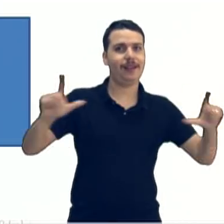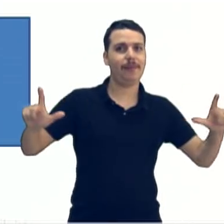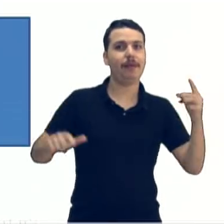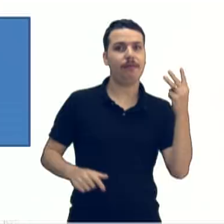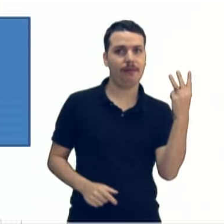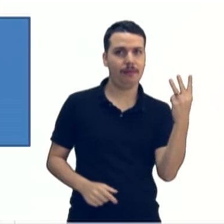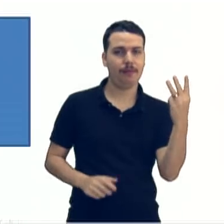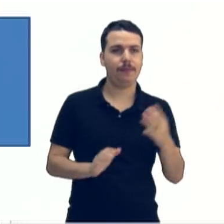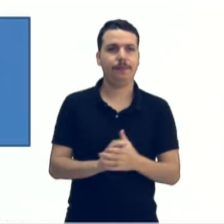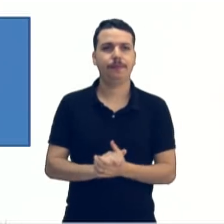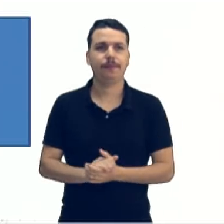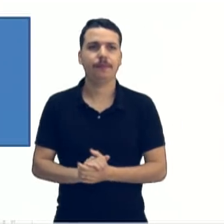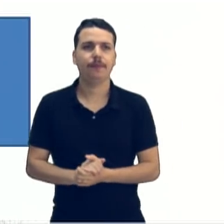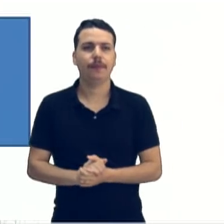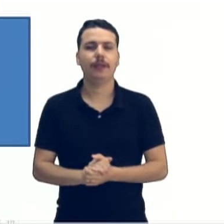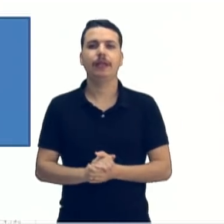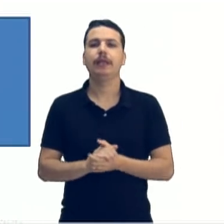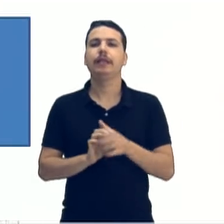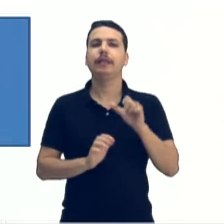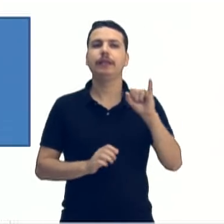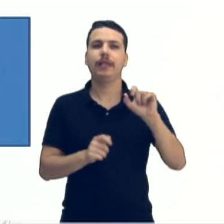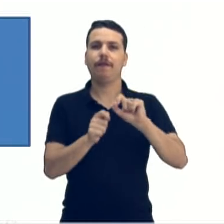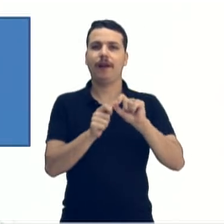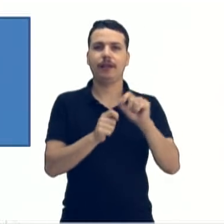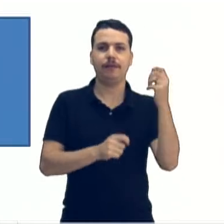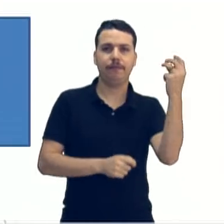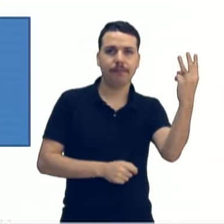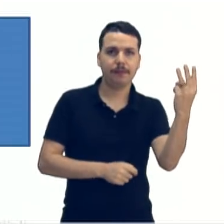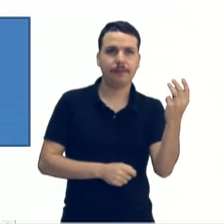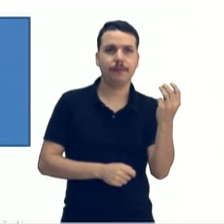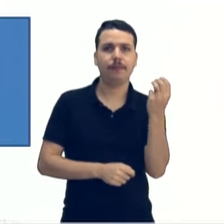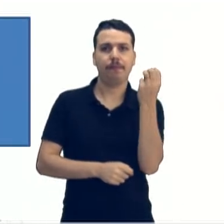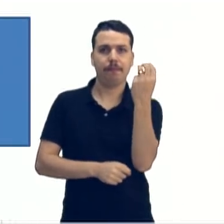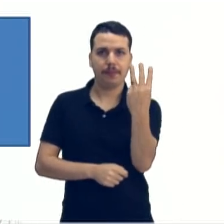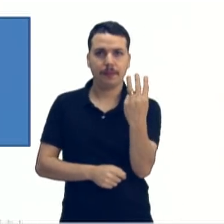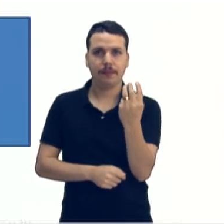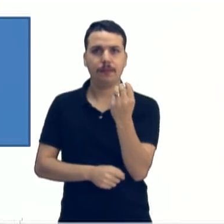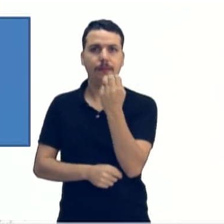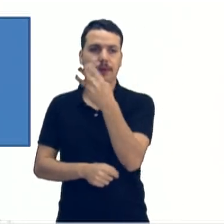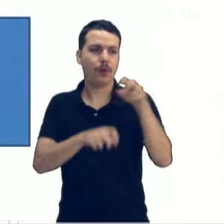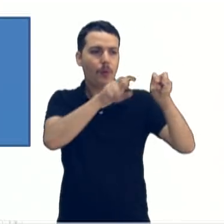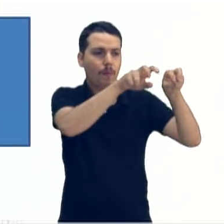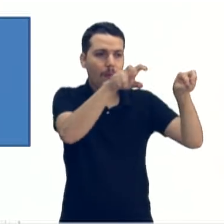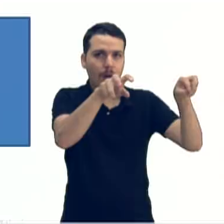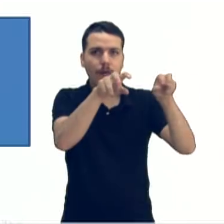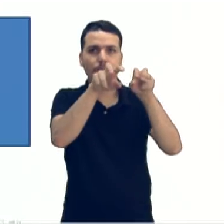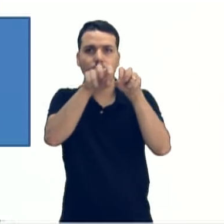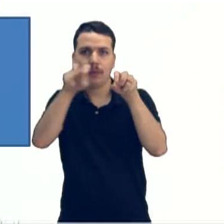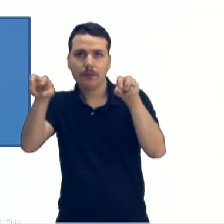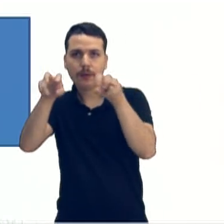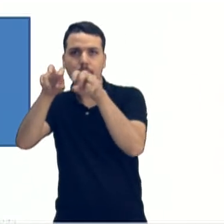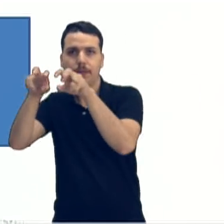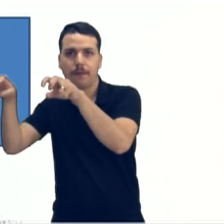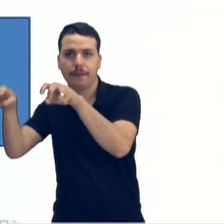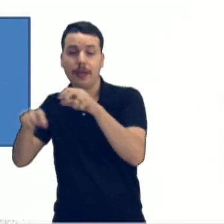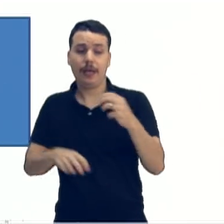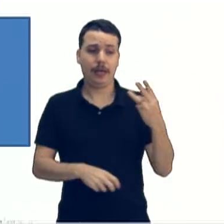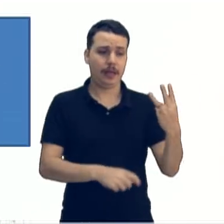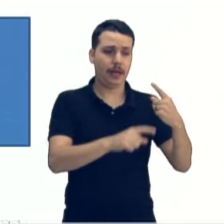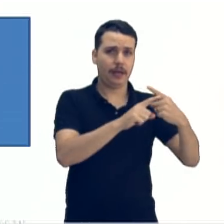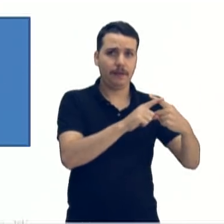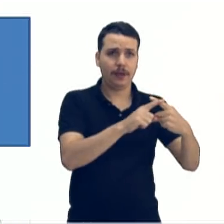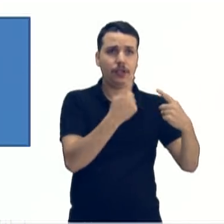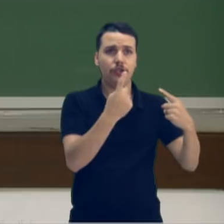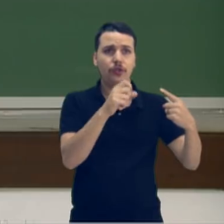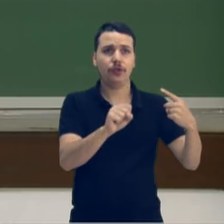seguinte situação. Se eu fizer de 3 em 3, o que vai acontecer? 3 vezes 18 vai dar 54 alunos. E o